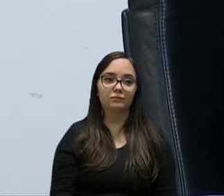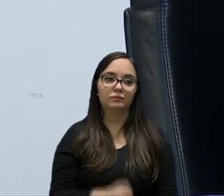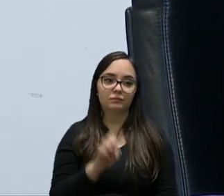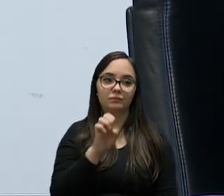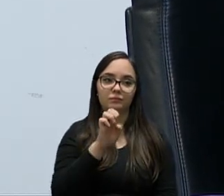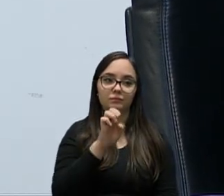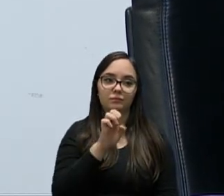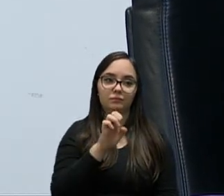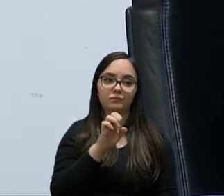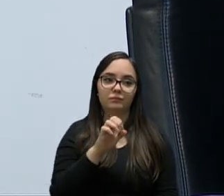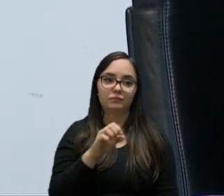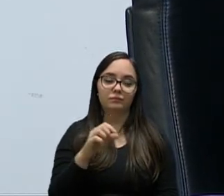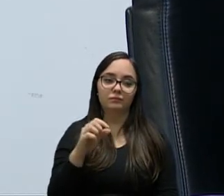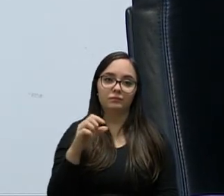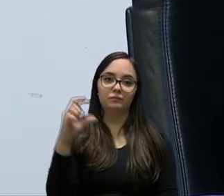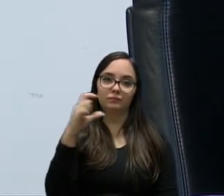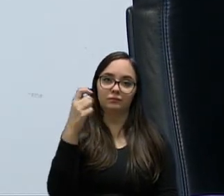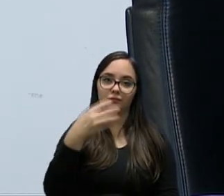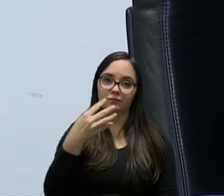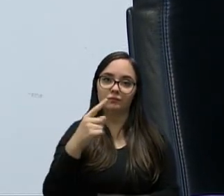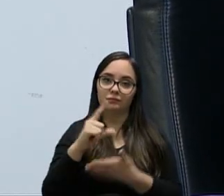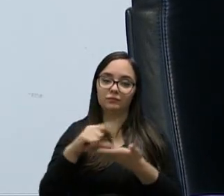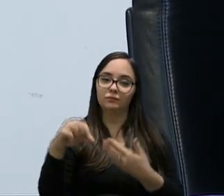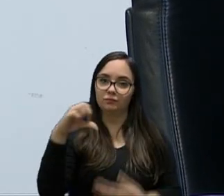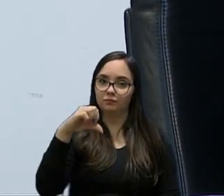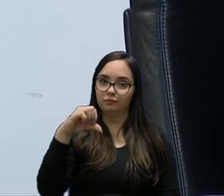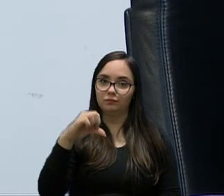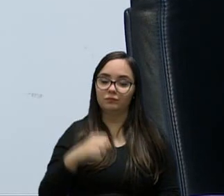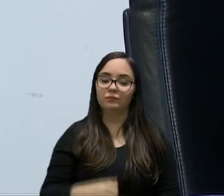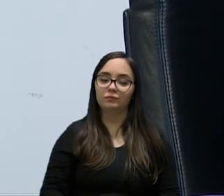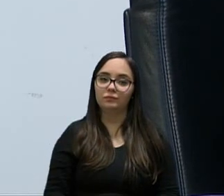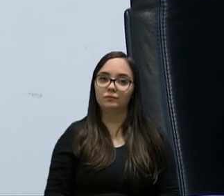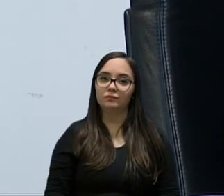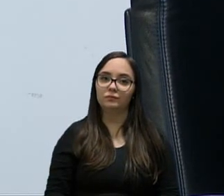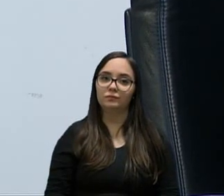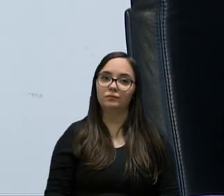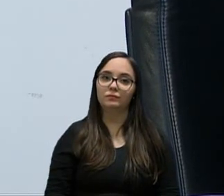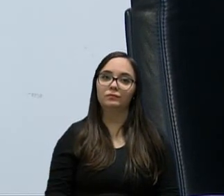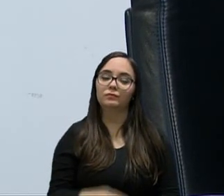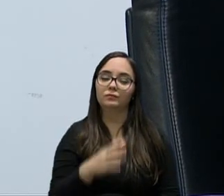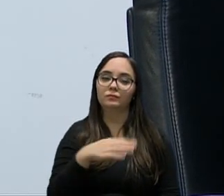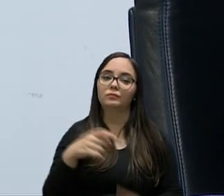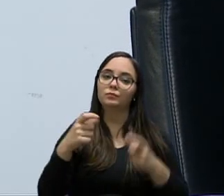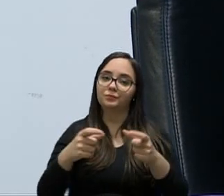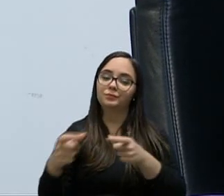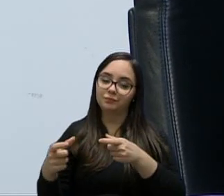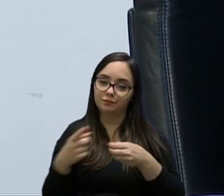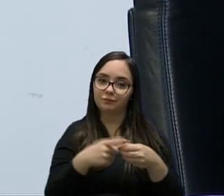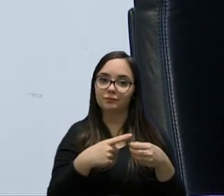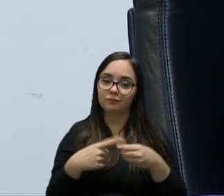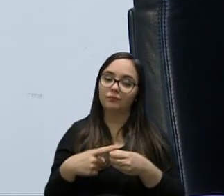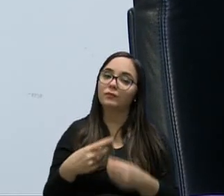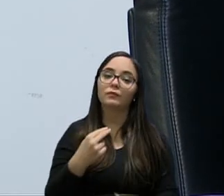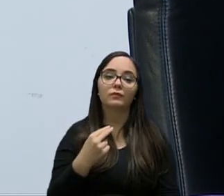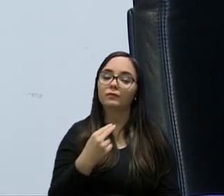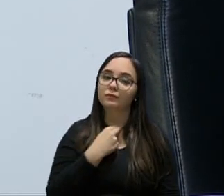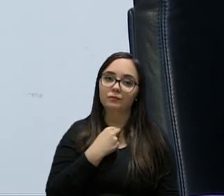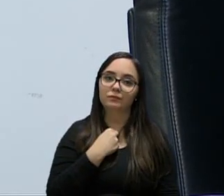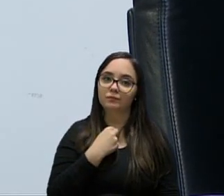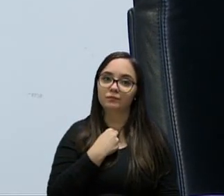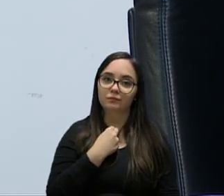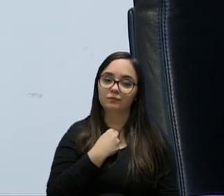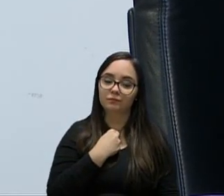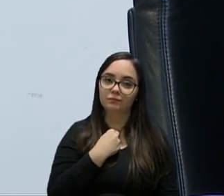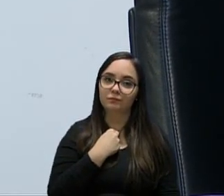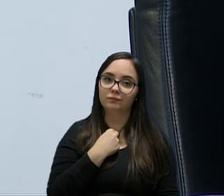estados no parágrafo 4º do artigo nosso estado de espírito federal e municípios não poderão estabelecer